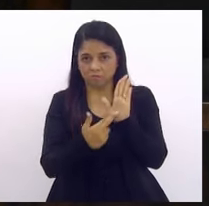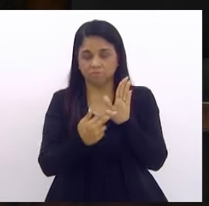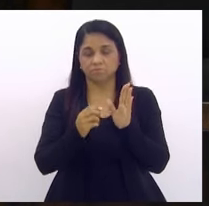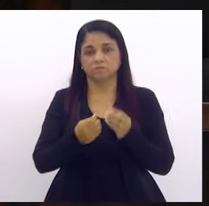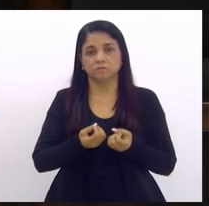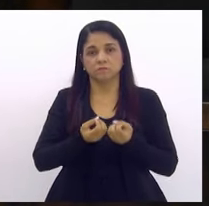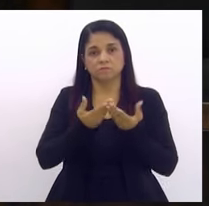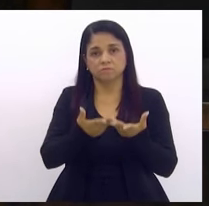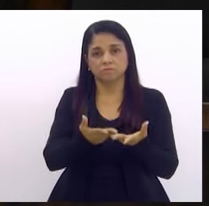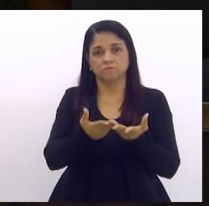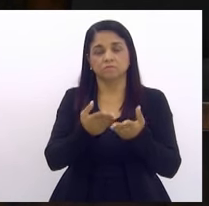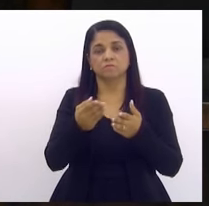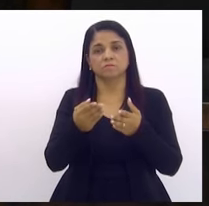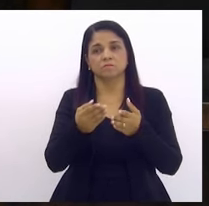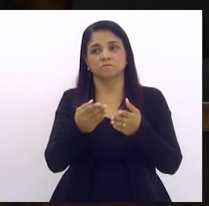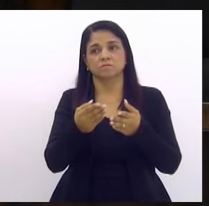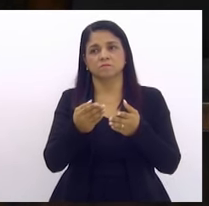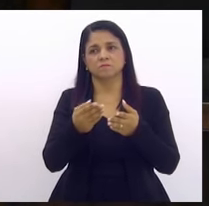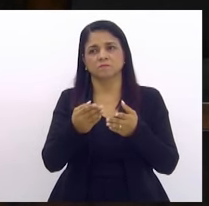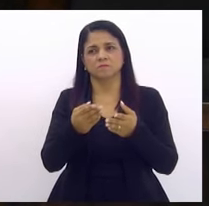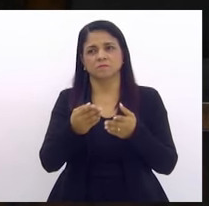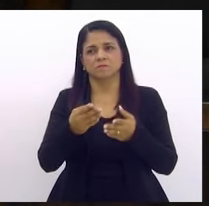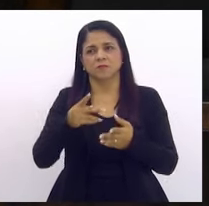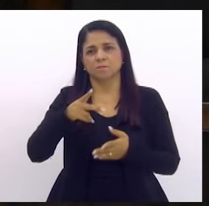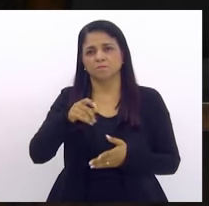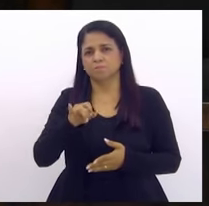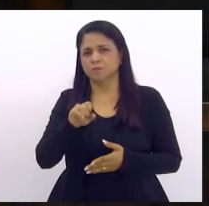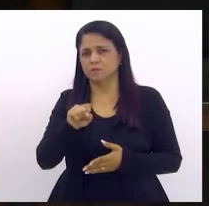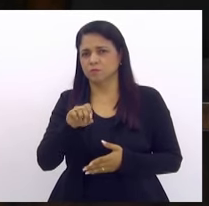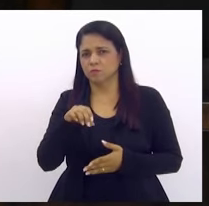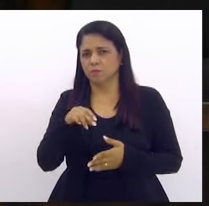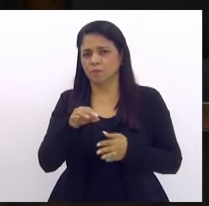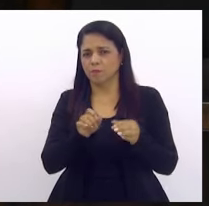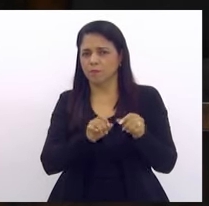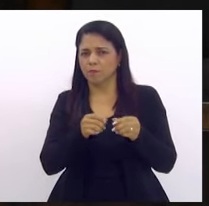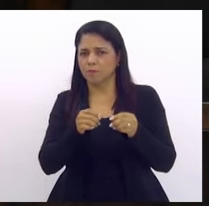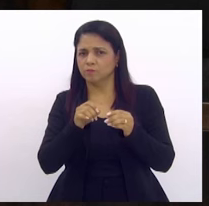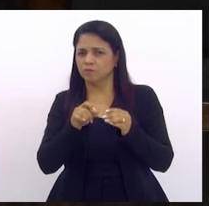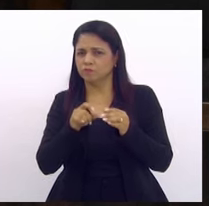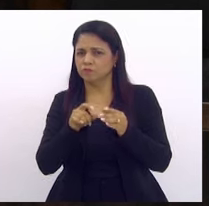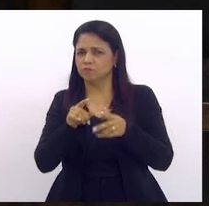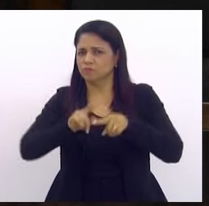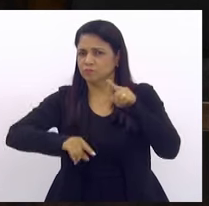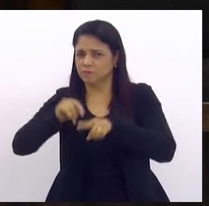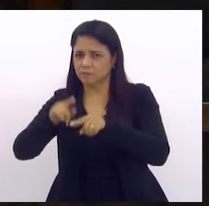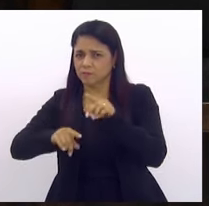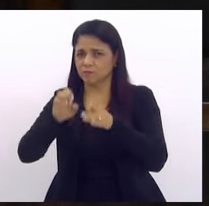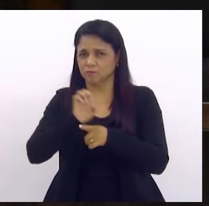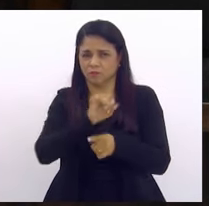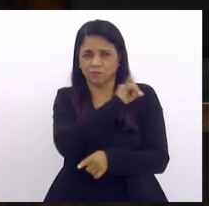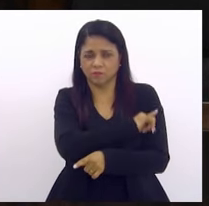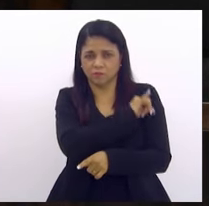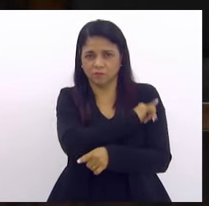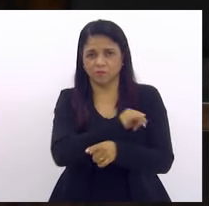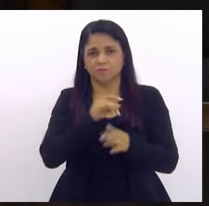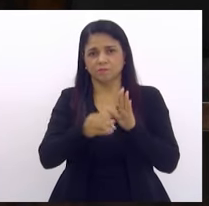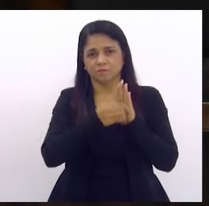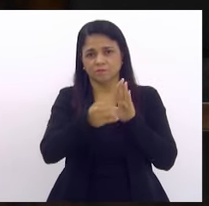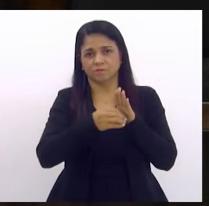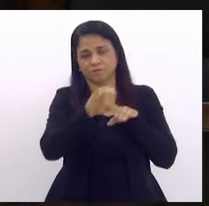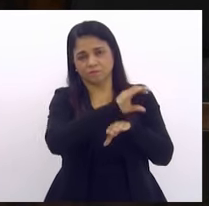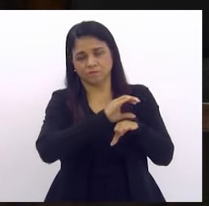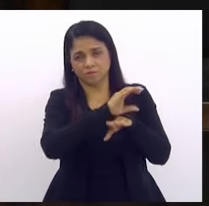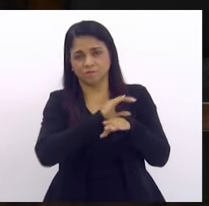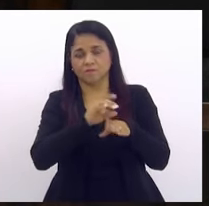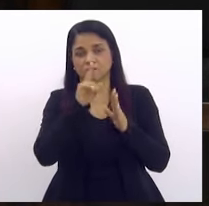fornecedores sobre a obsolescência programada dos seus produtos no Estado do Rio de Janeiro. Pendendo de parecer da Comissão de Emendas Constitucionais